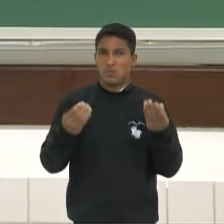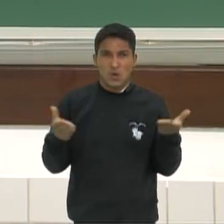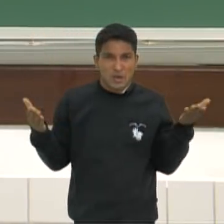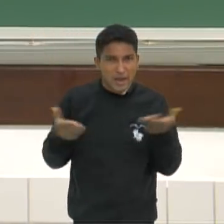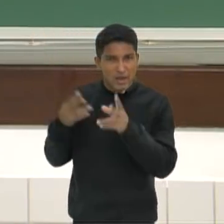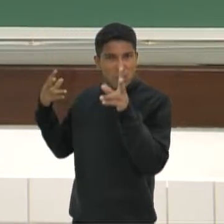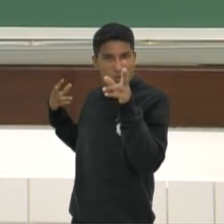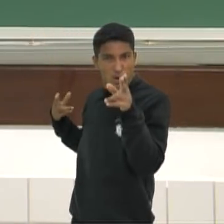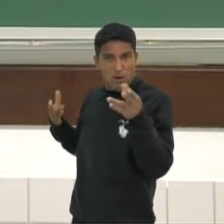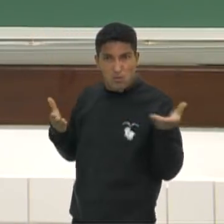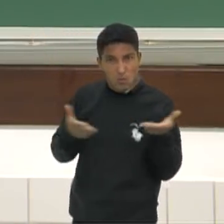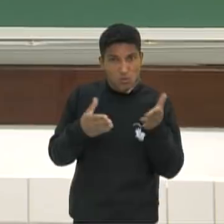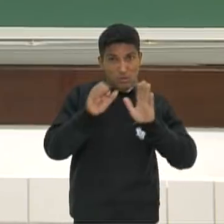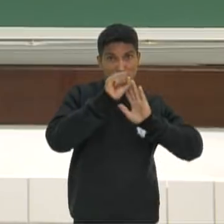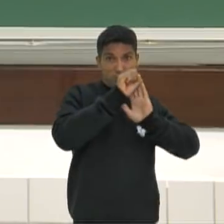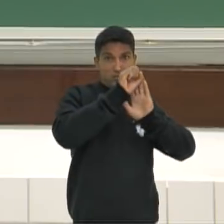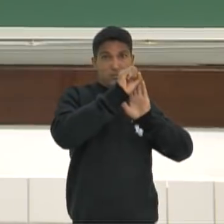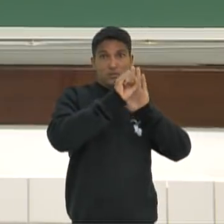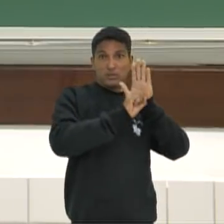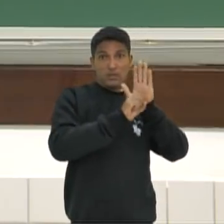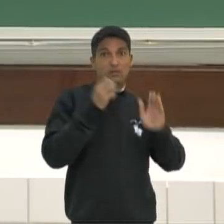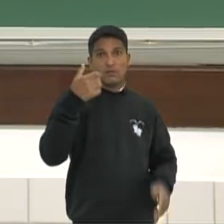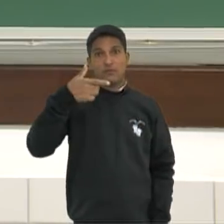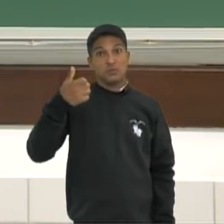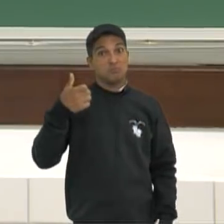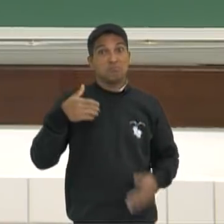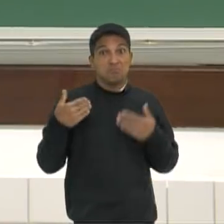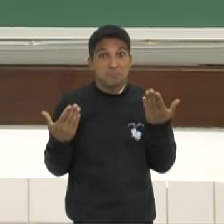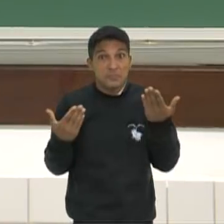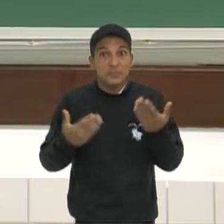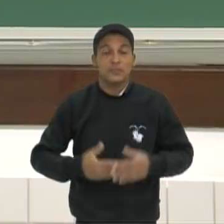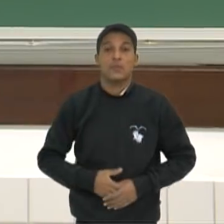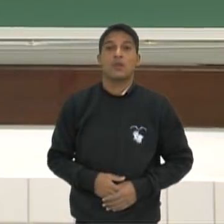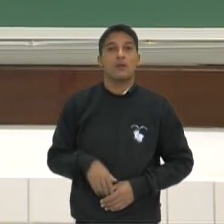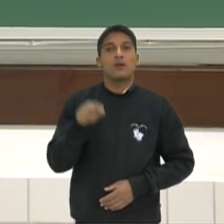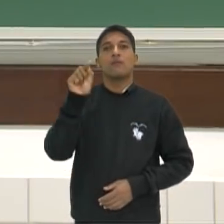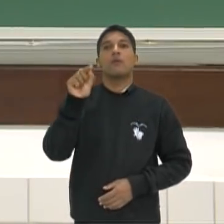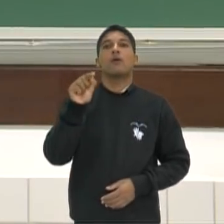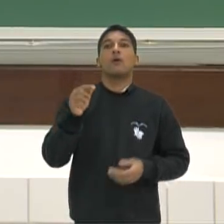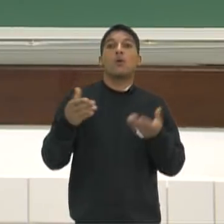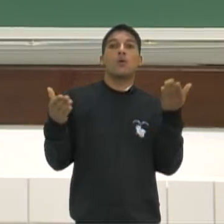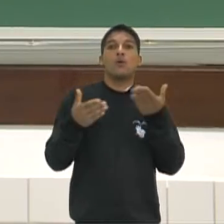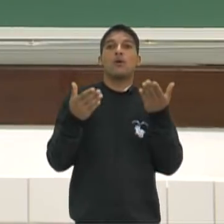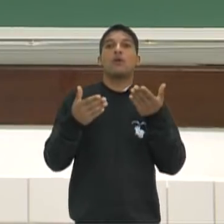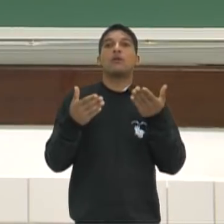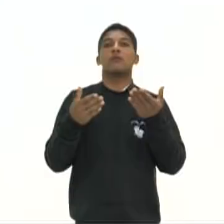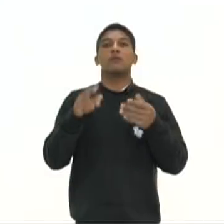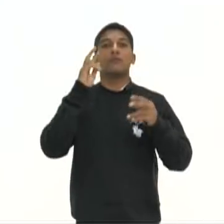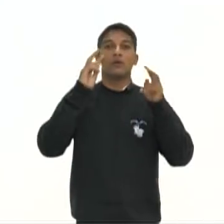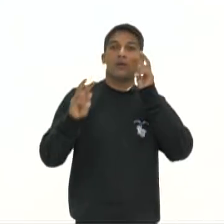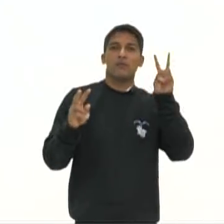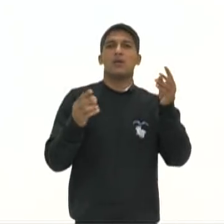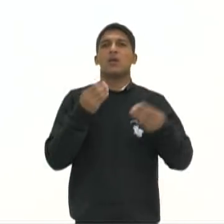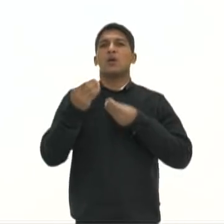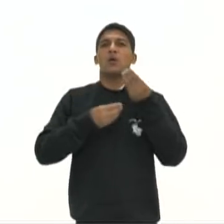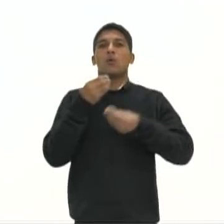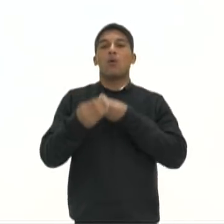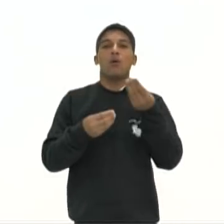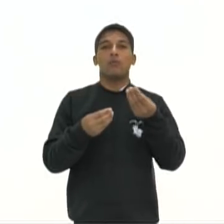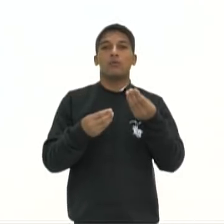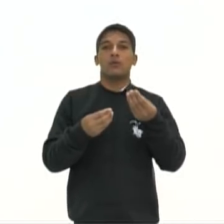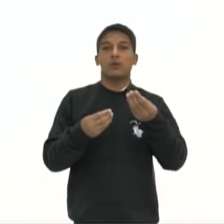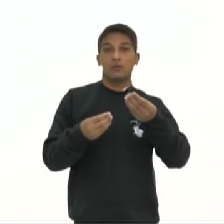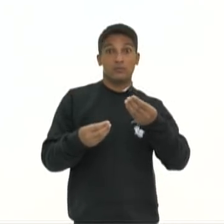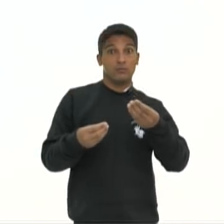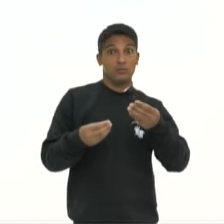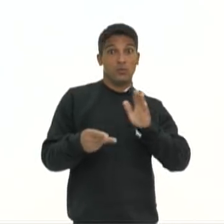vai descrever o modo como era organizada a sociedade medieval, como que a produção cultural na